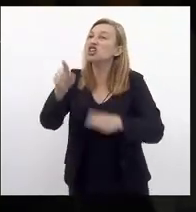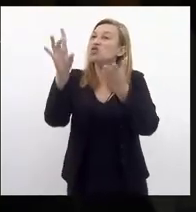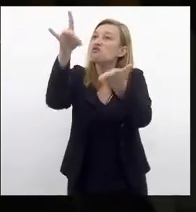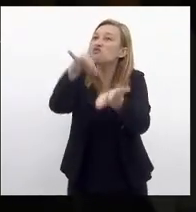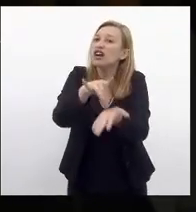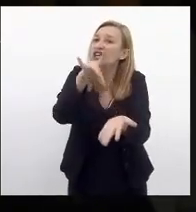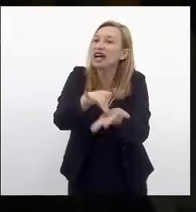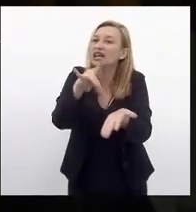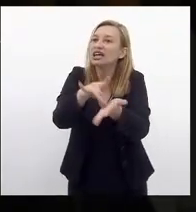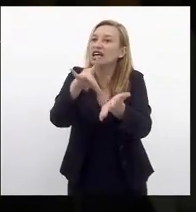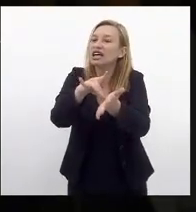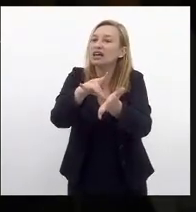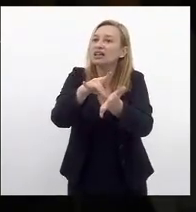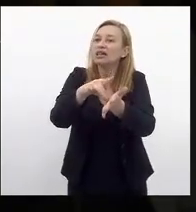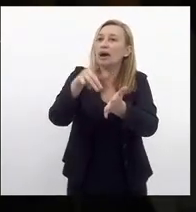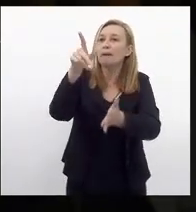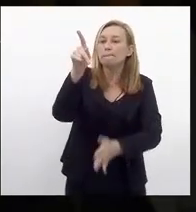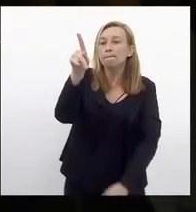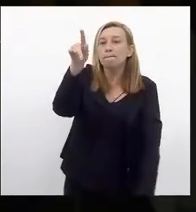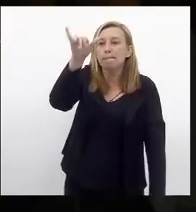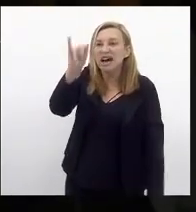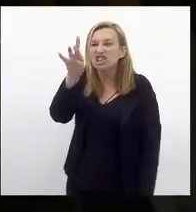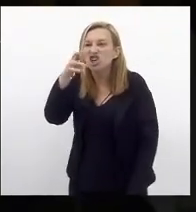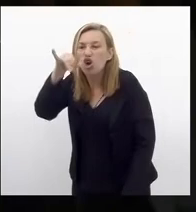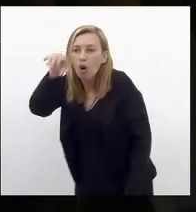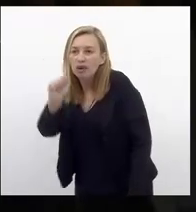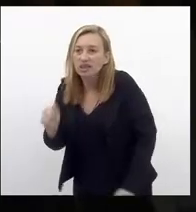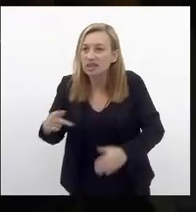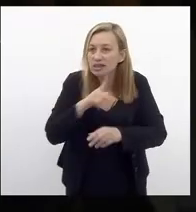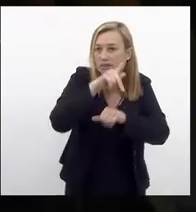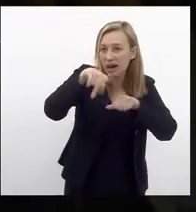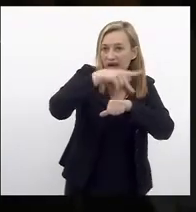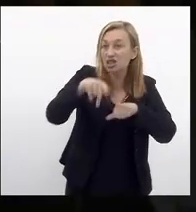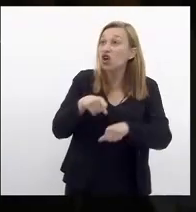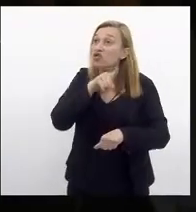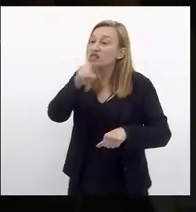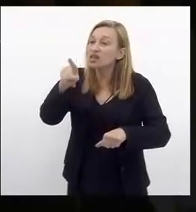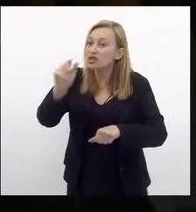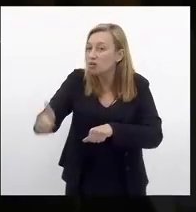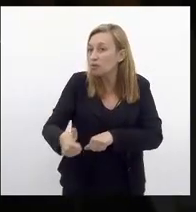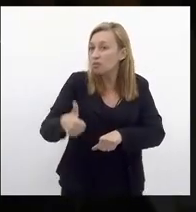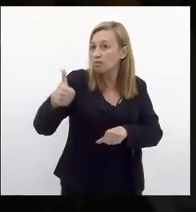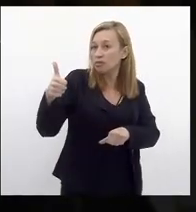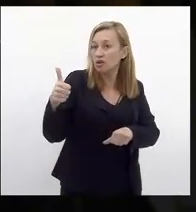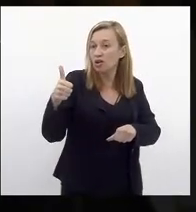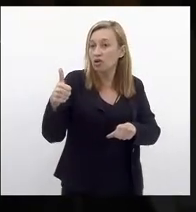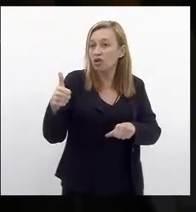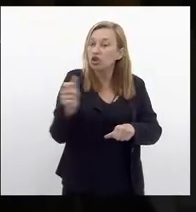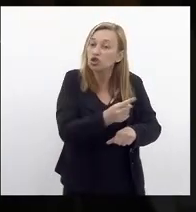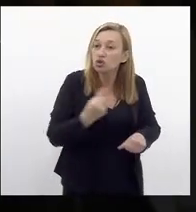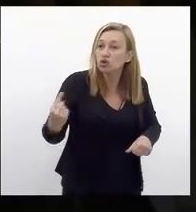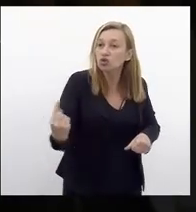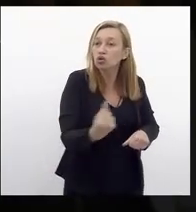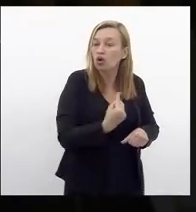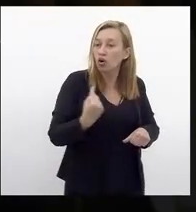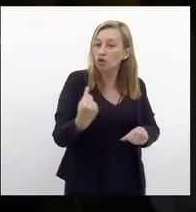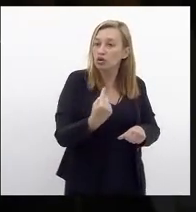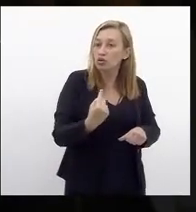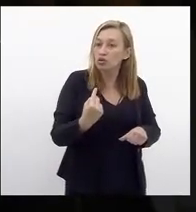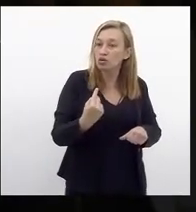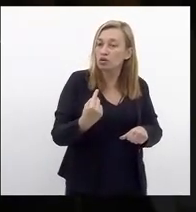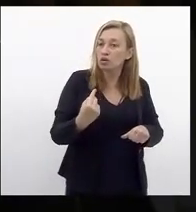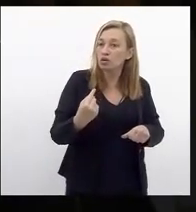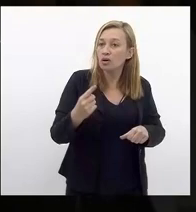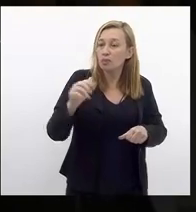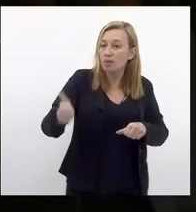verdadeiros Patriotas desse país parabéns porque vocês são os maiores os nossos o nosso